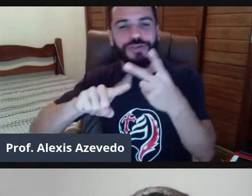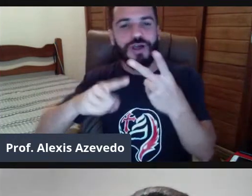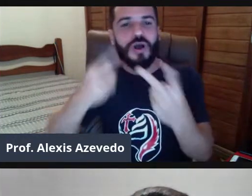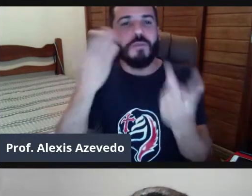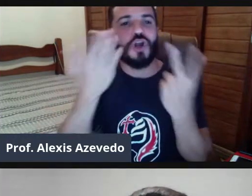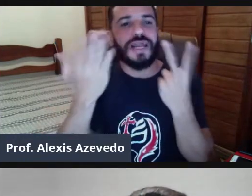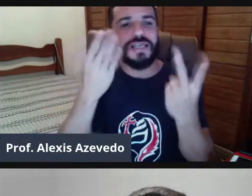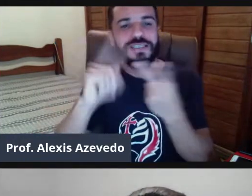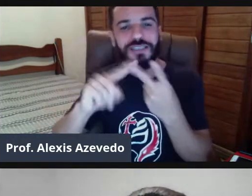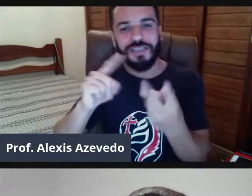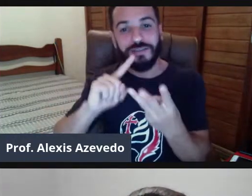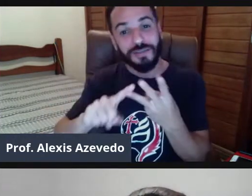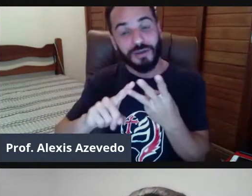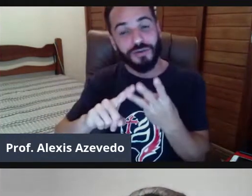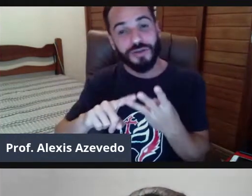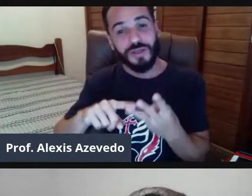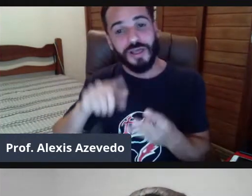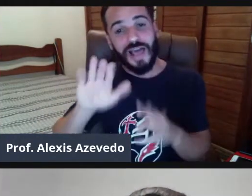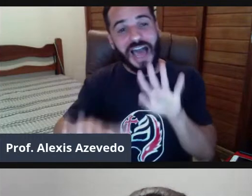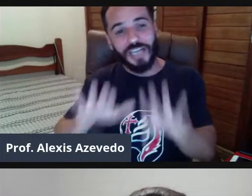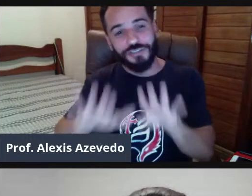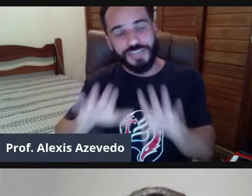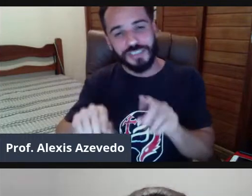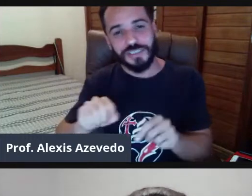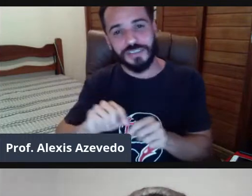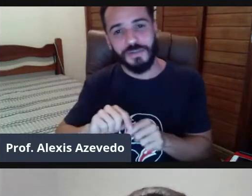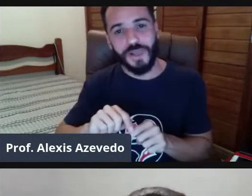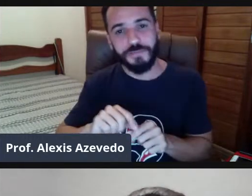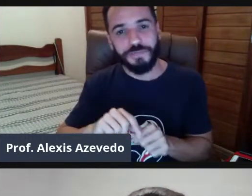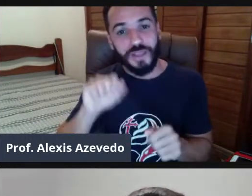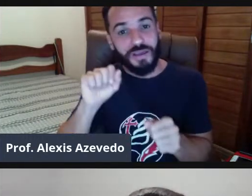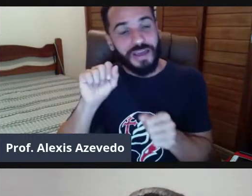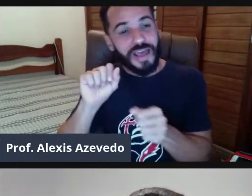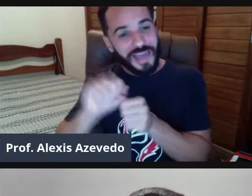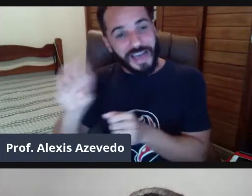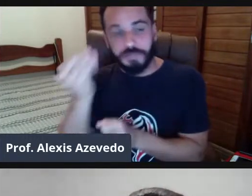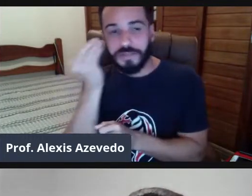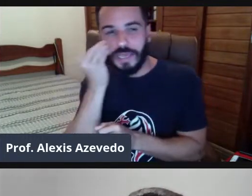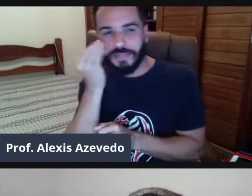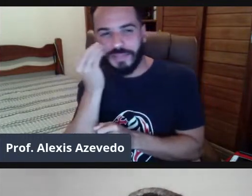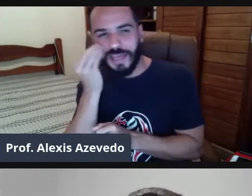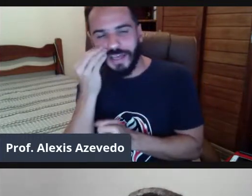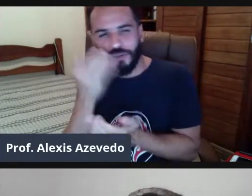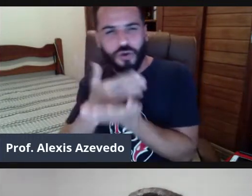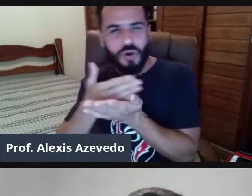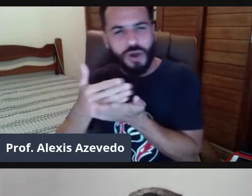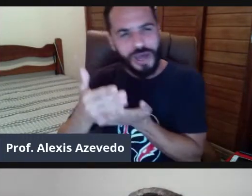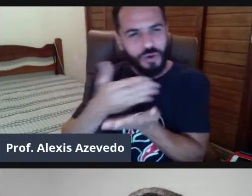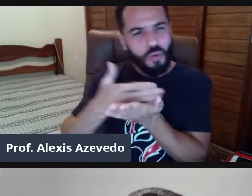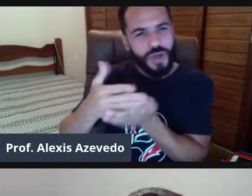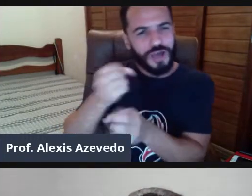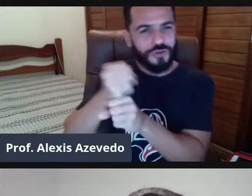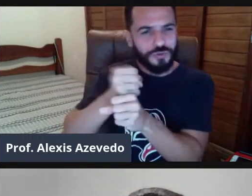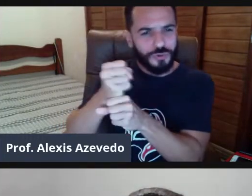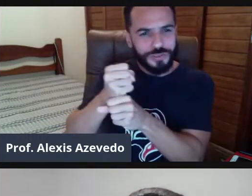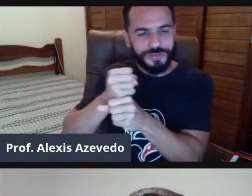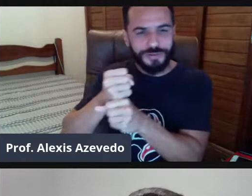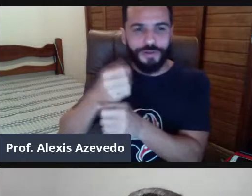Então, às vezes, a gente faz uma ação no início do ano, e a coisa vai